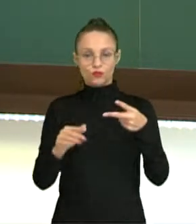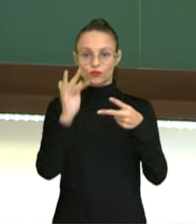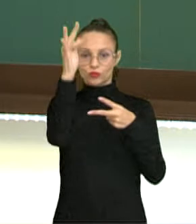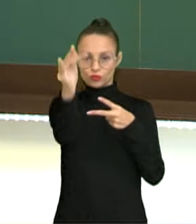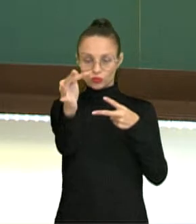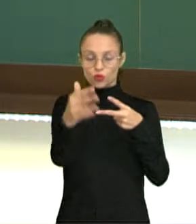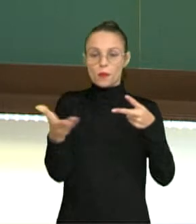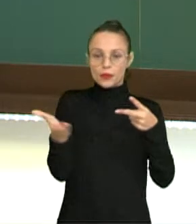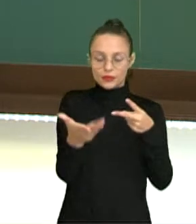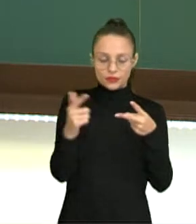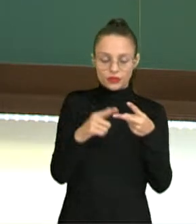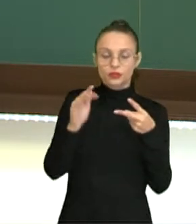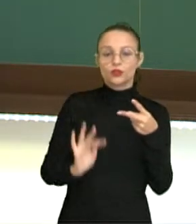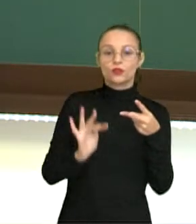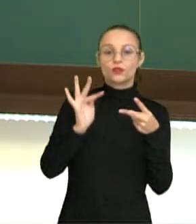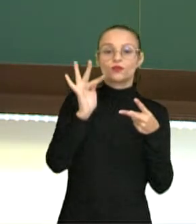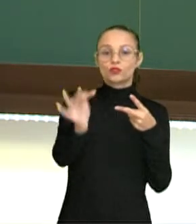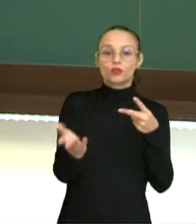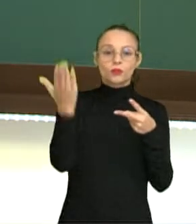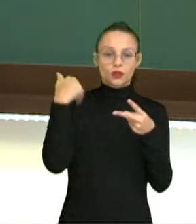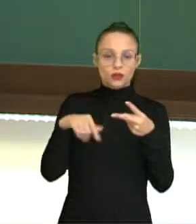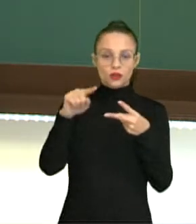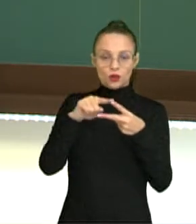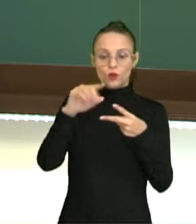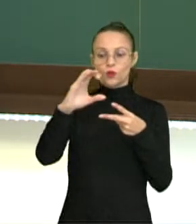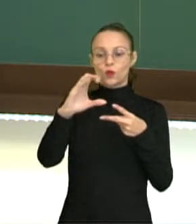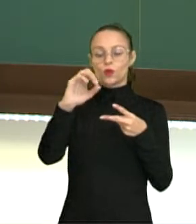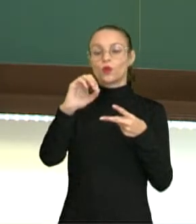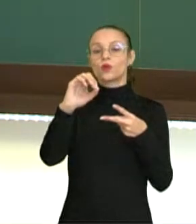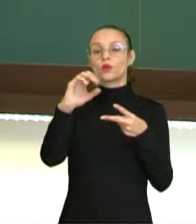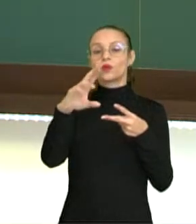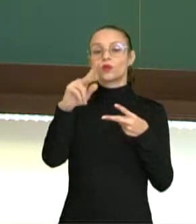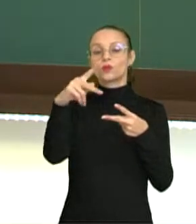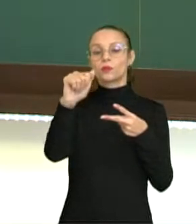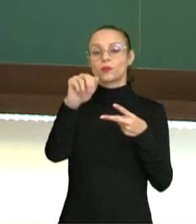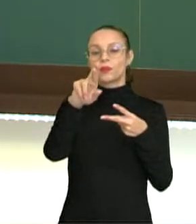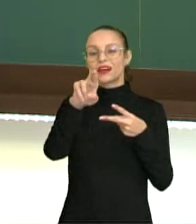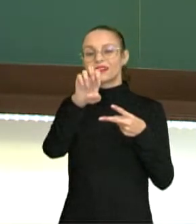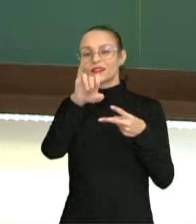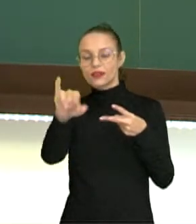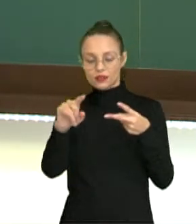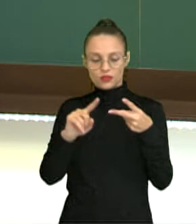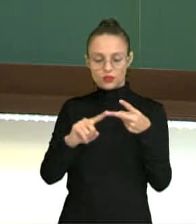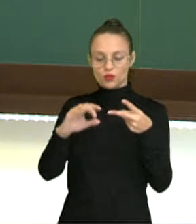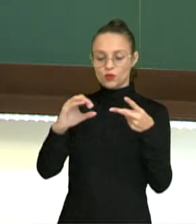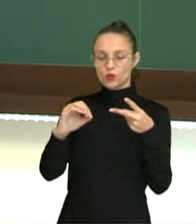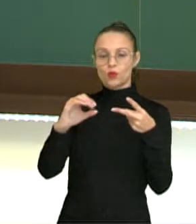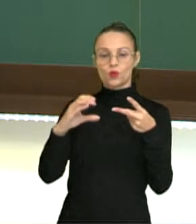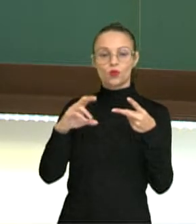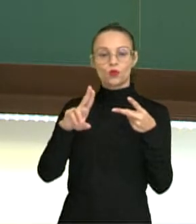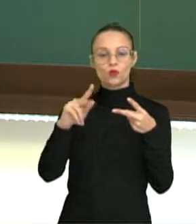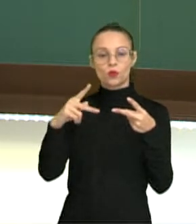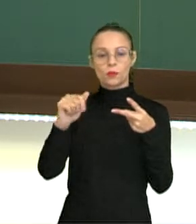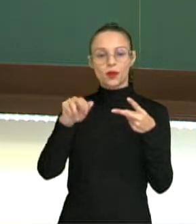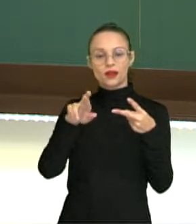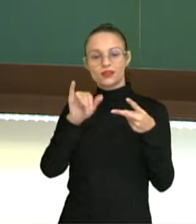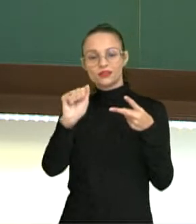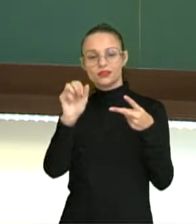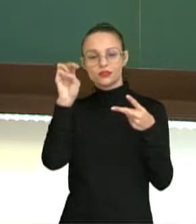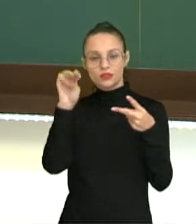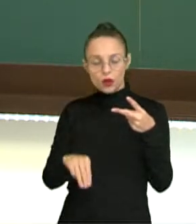futuro do presente, ocuparei. O futuro do pretérito, ocuparia. Então, eu vou pegar esse verbo,